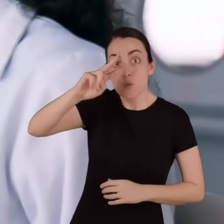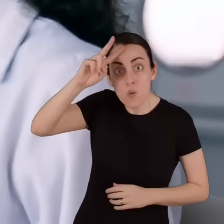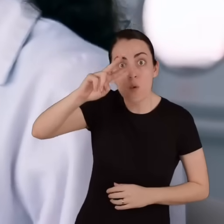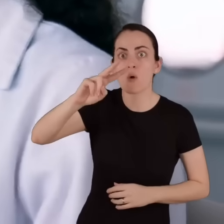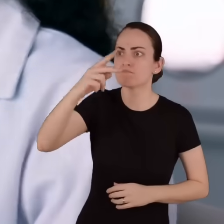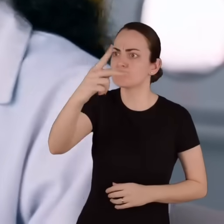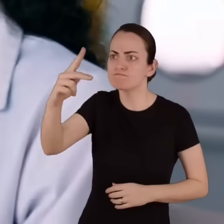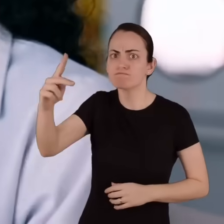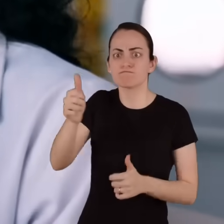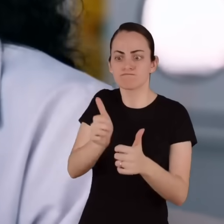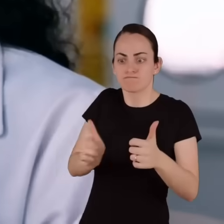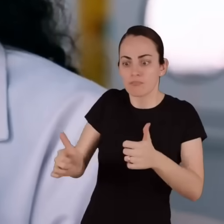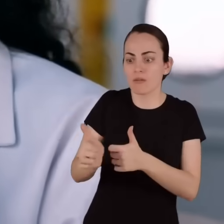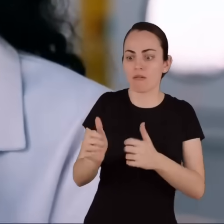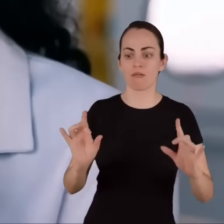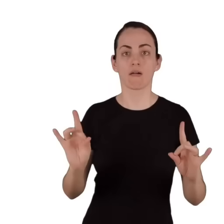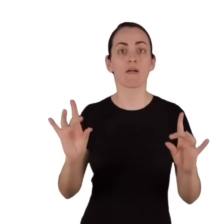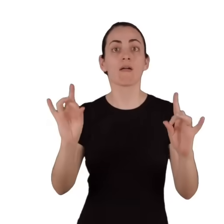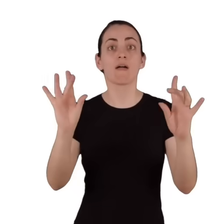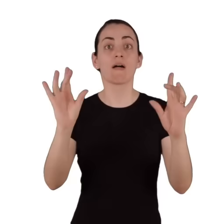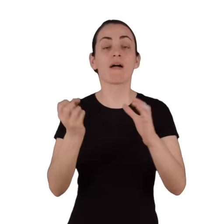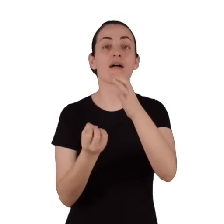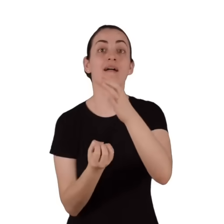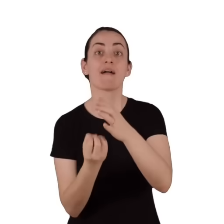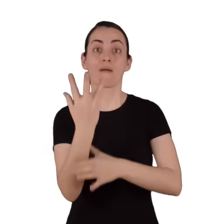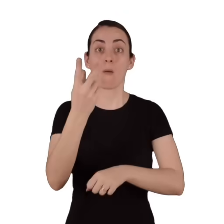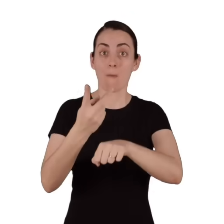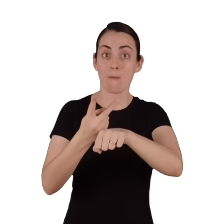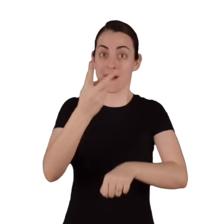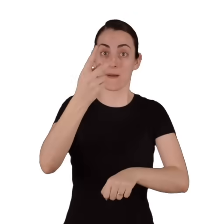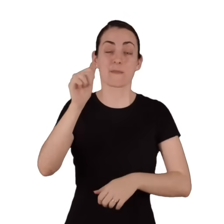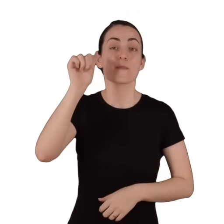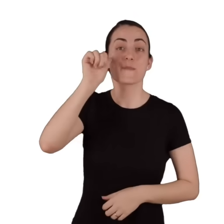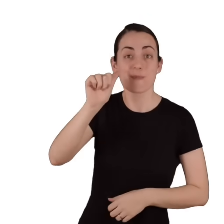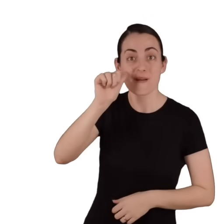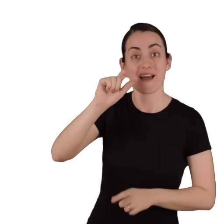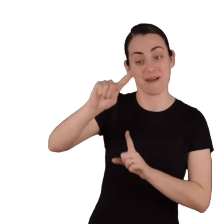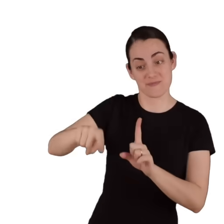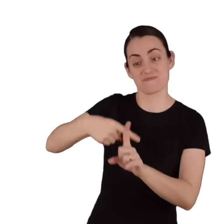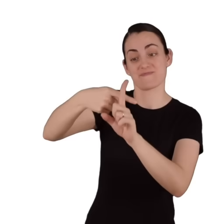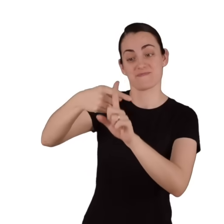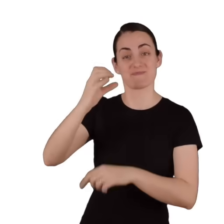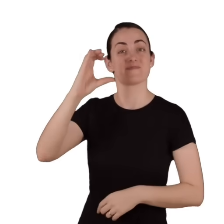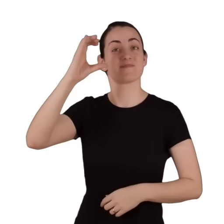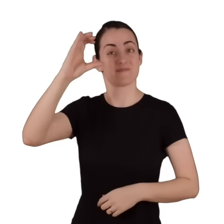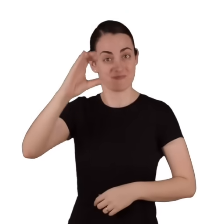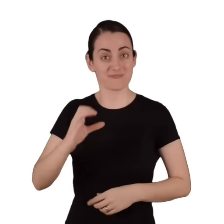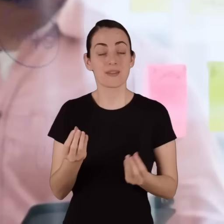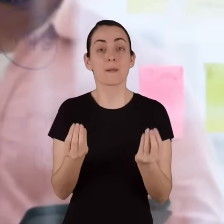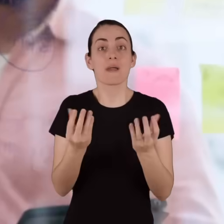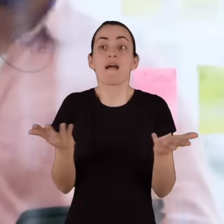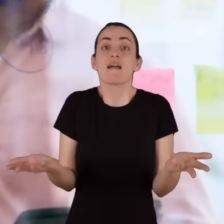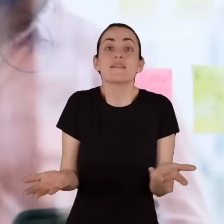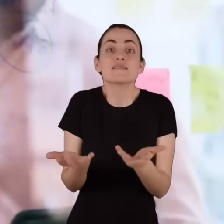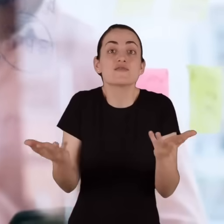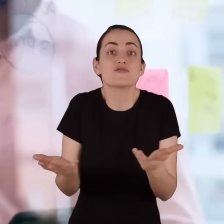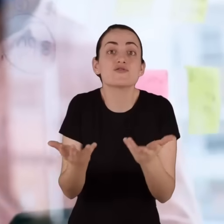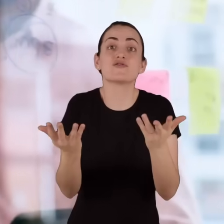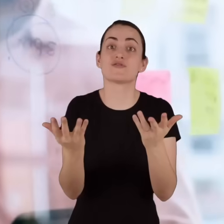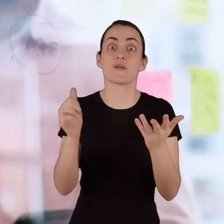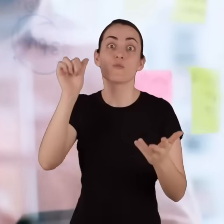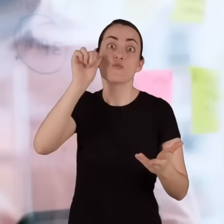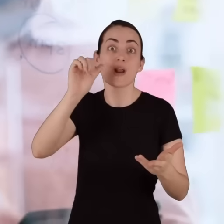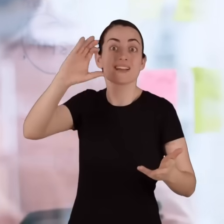valorizar o protagonismo feminino, foi criado o Prêmio Mulheres e Ciência. Esta premiação busca incentivar a